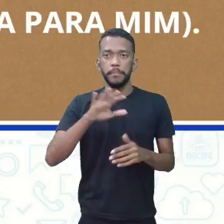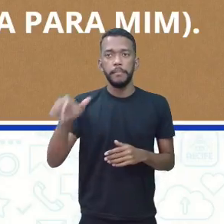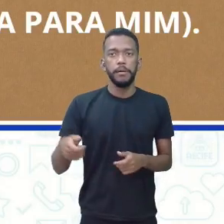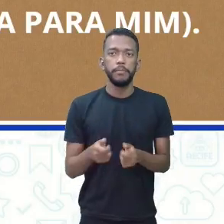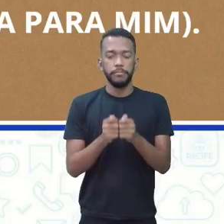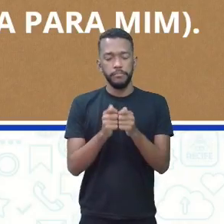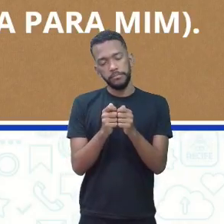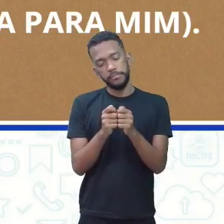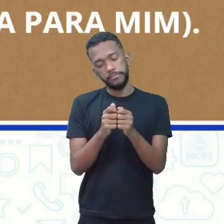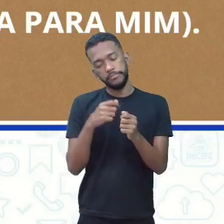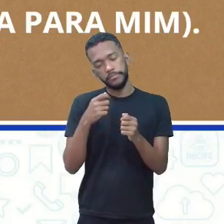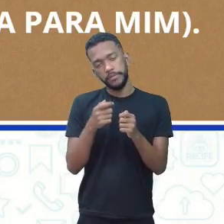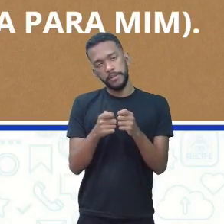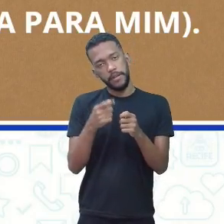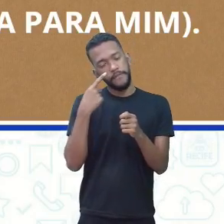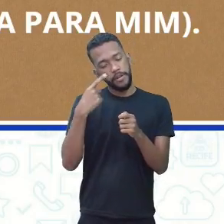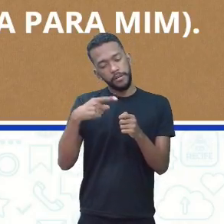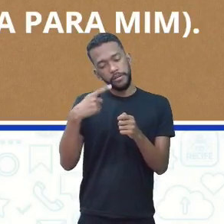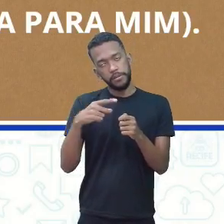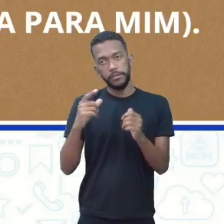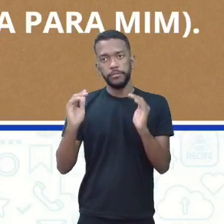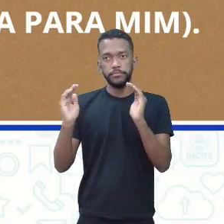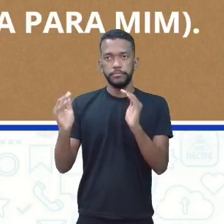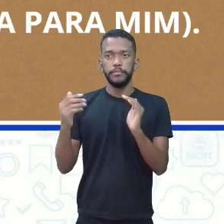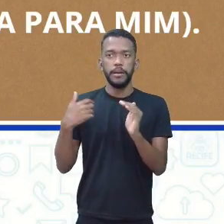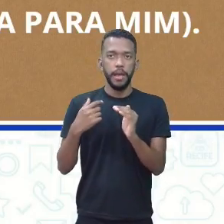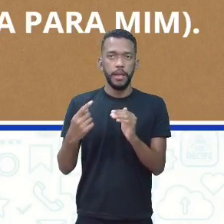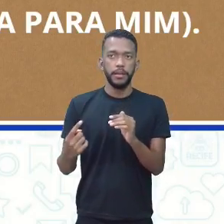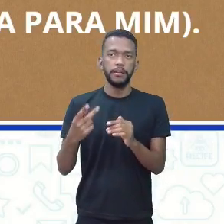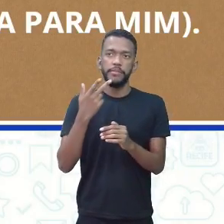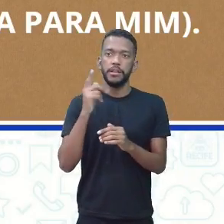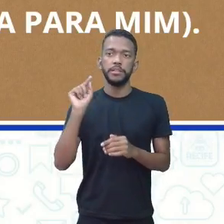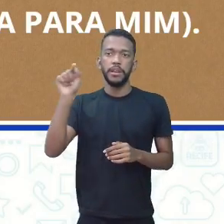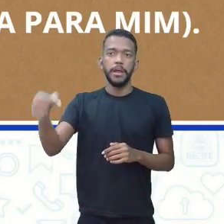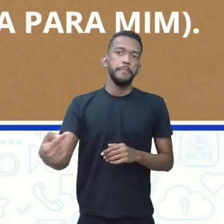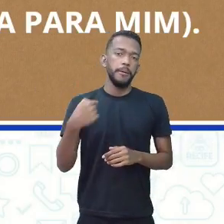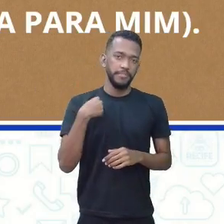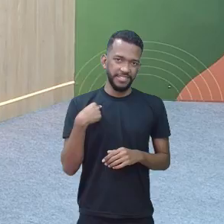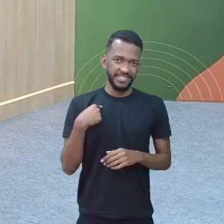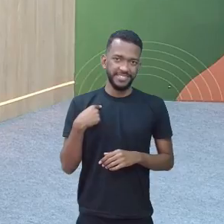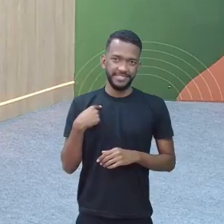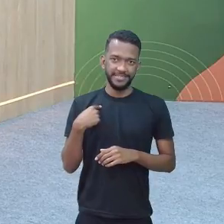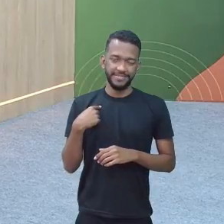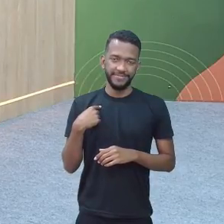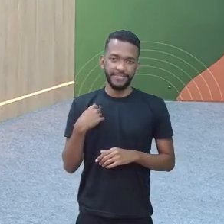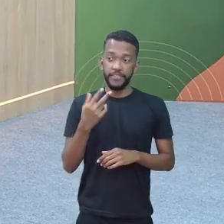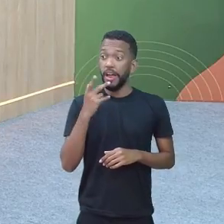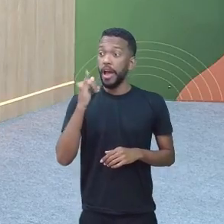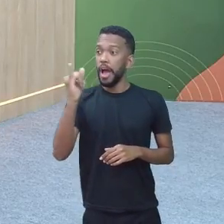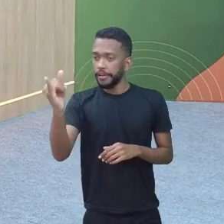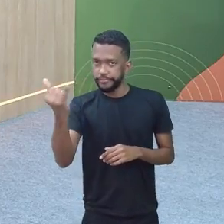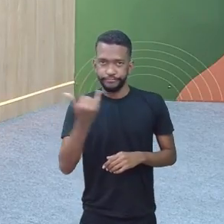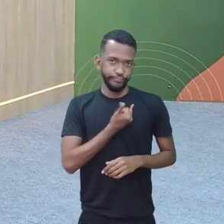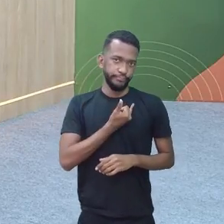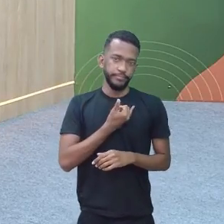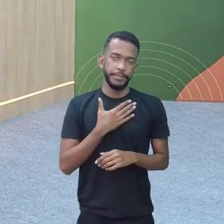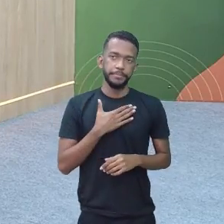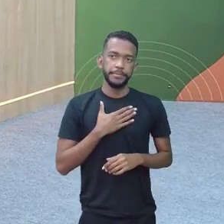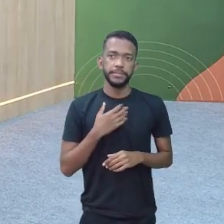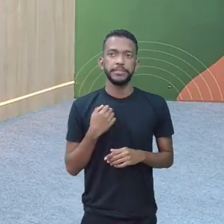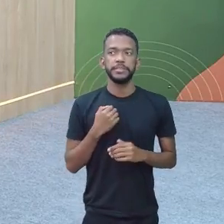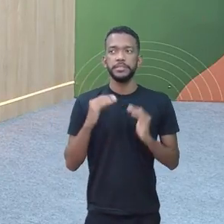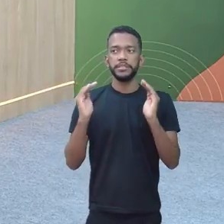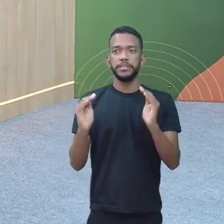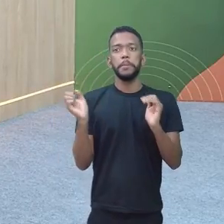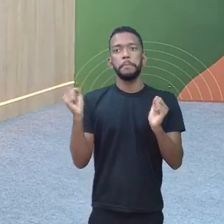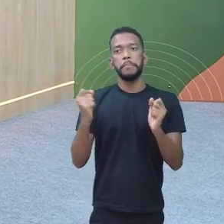vê para ver alguma coisa indireta para mim. Enfim, às vezes, a ausência de pontuação pode dificultar muitíssimo a